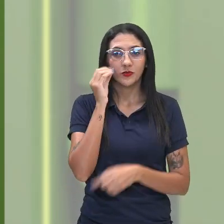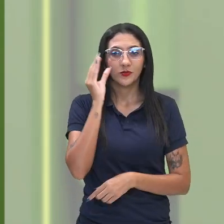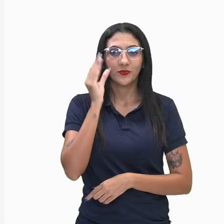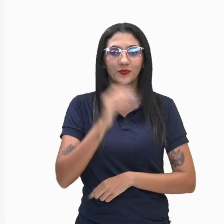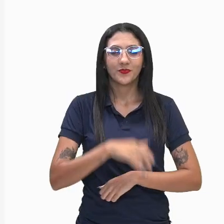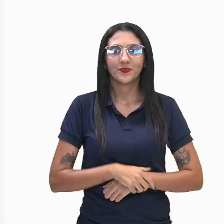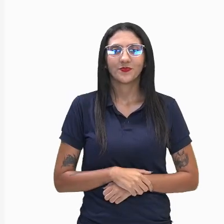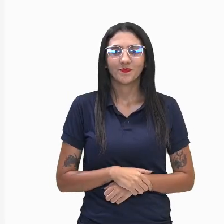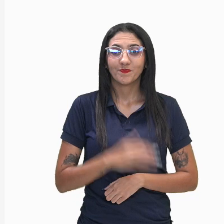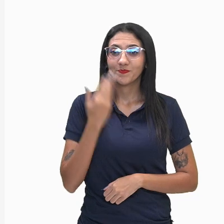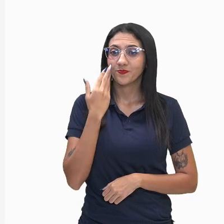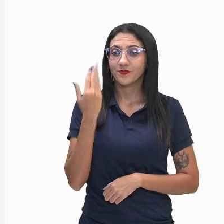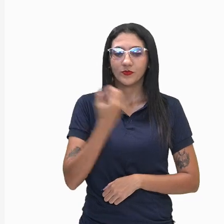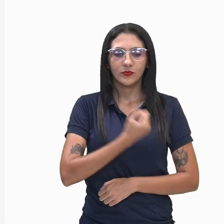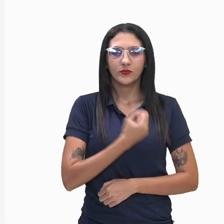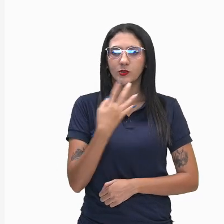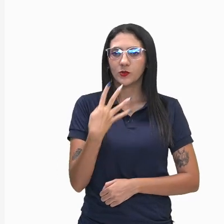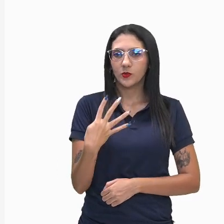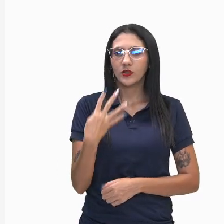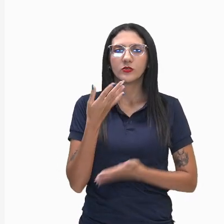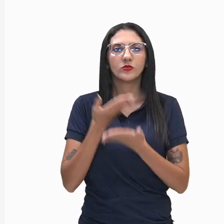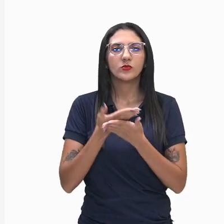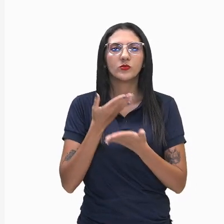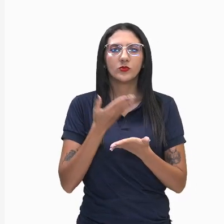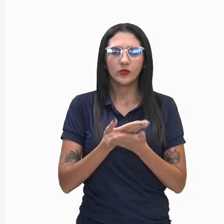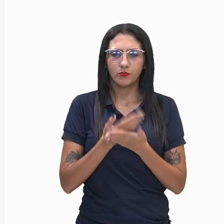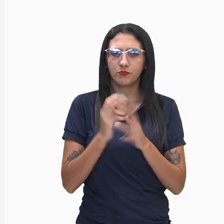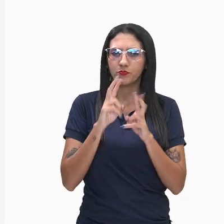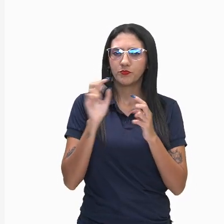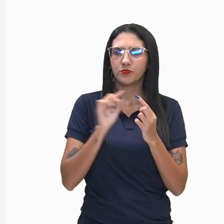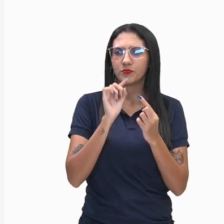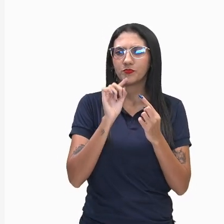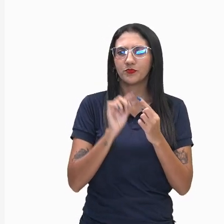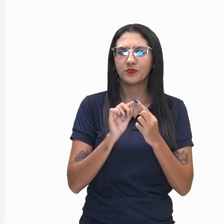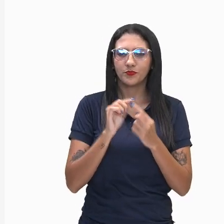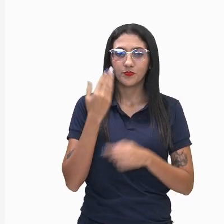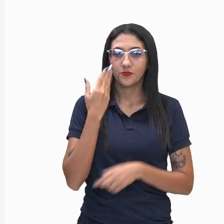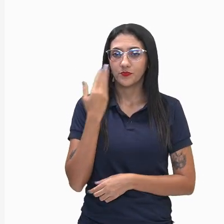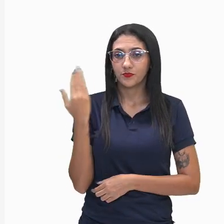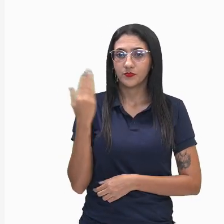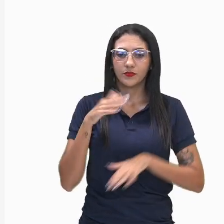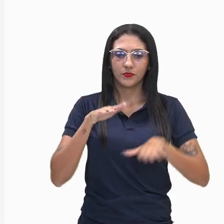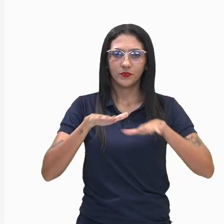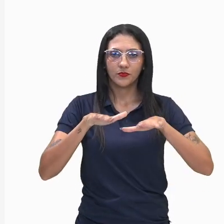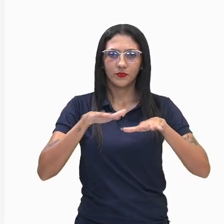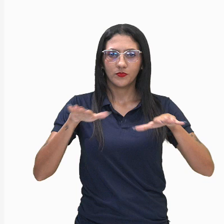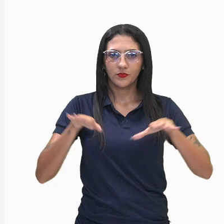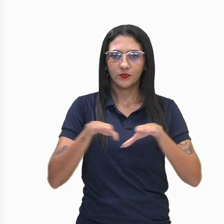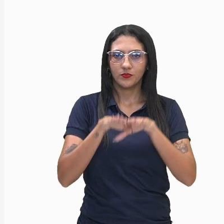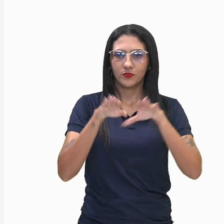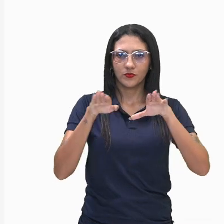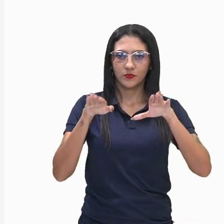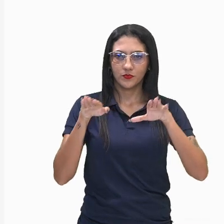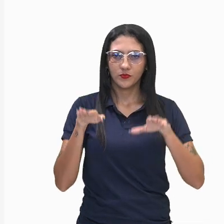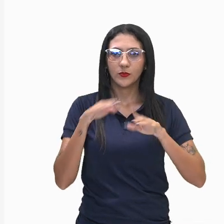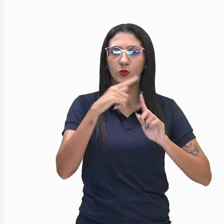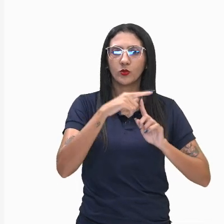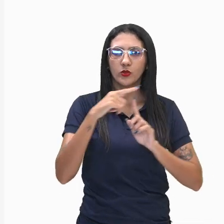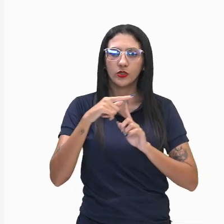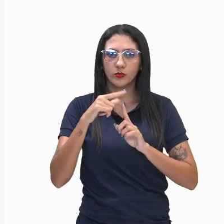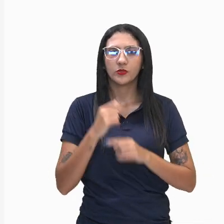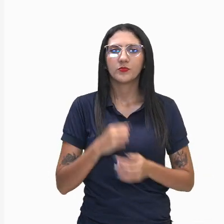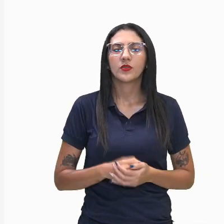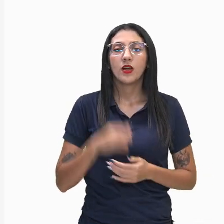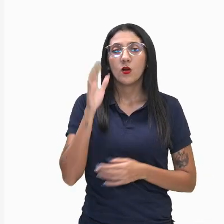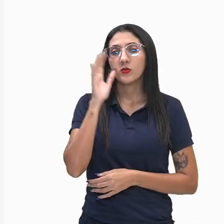aula. Então a nossa aula 4 traz pra gente aí o objeto placas tectônicas, deriva continental,